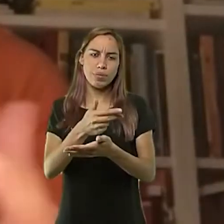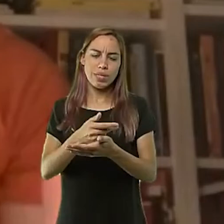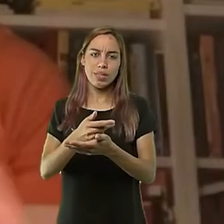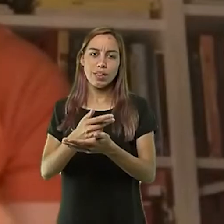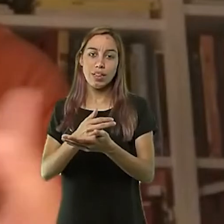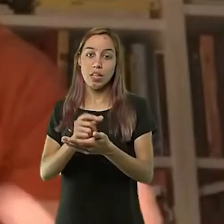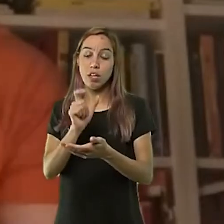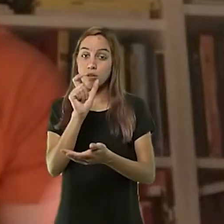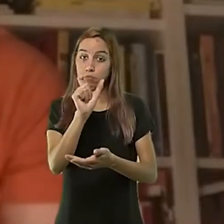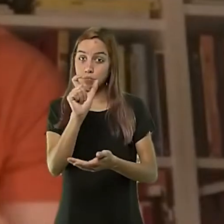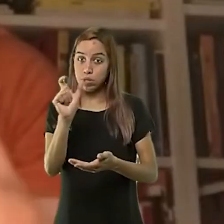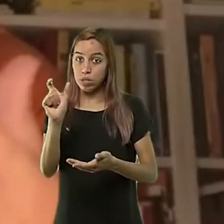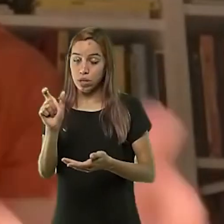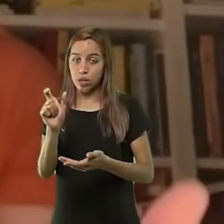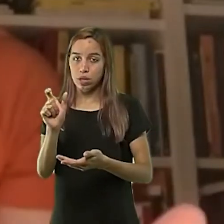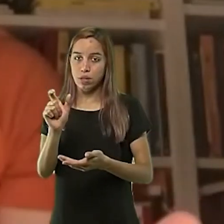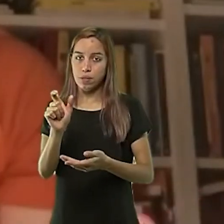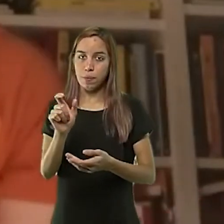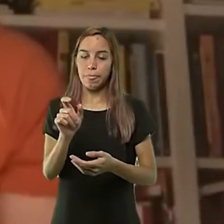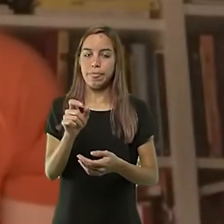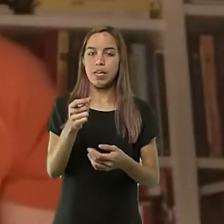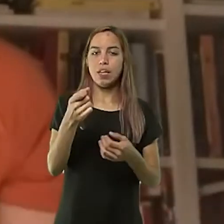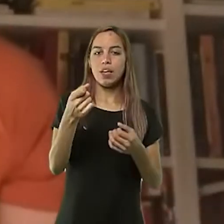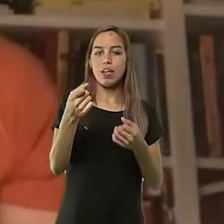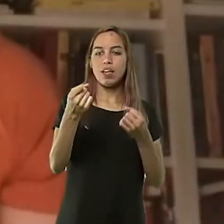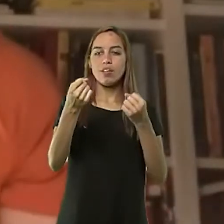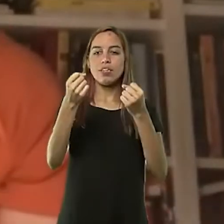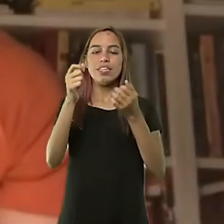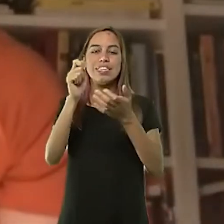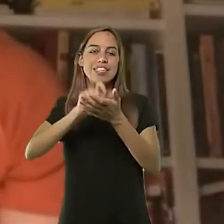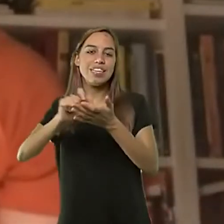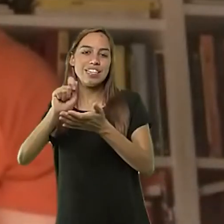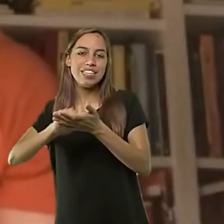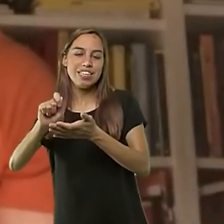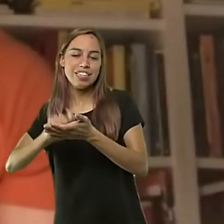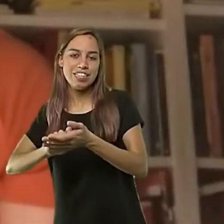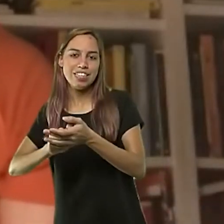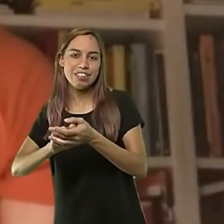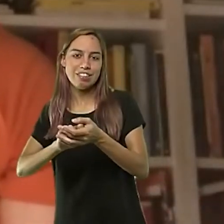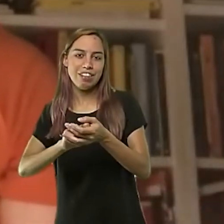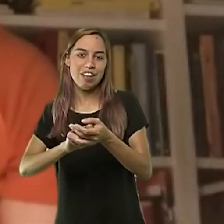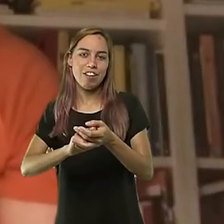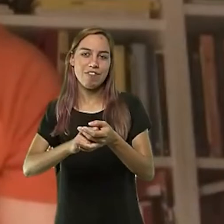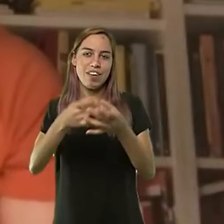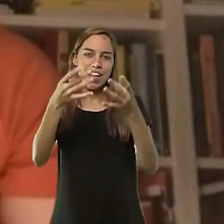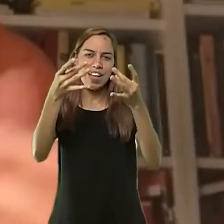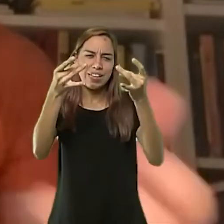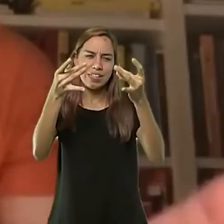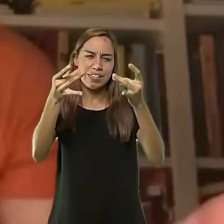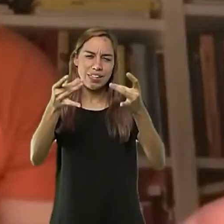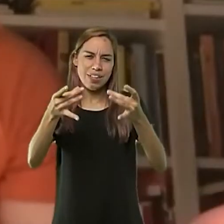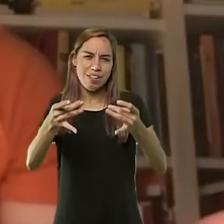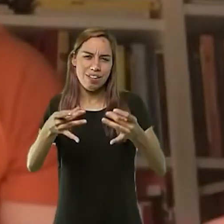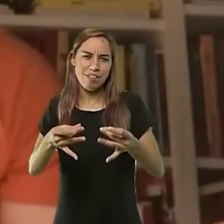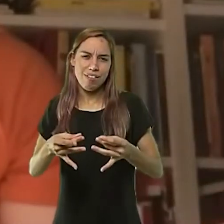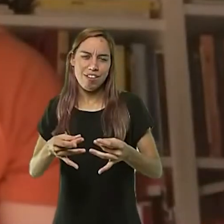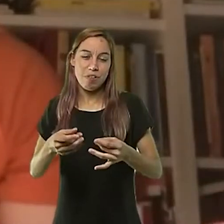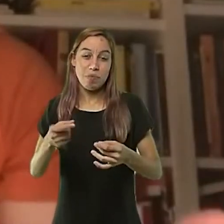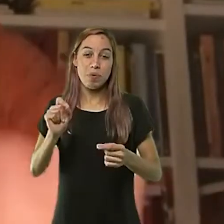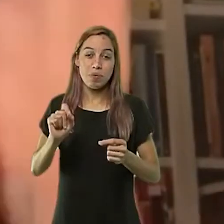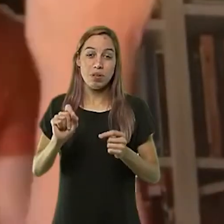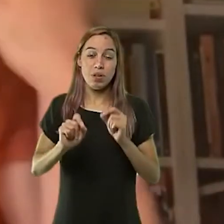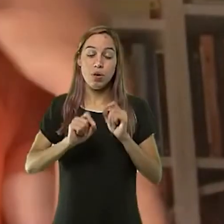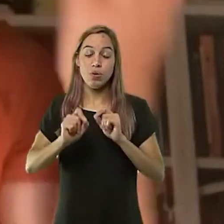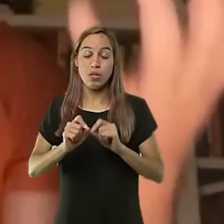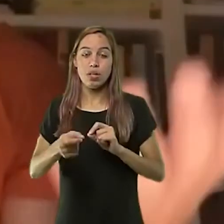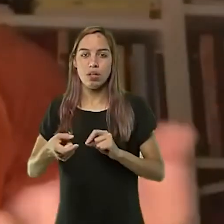a detalhar demasiadas coisas, é simplesmente aborrecido quando se pode ter uma imagem para fazê-lo, que é muito mais